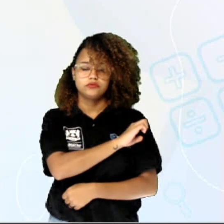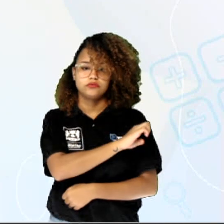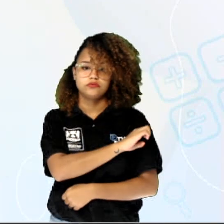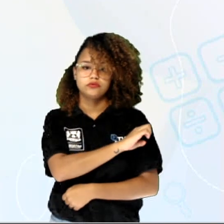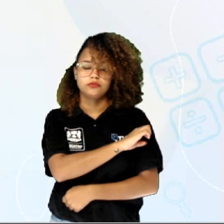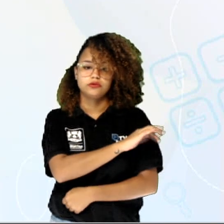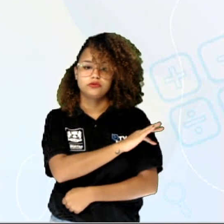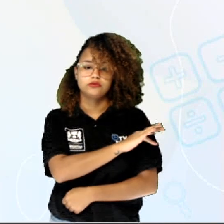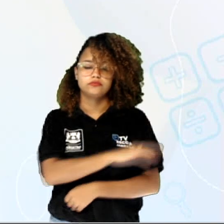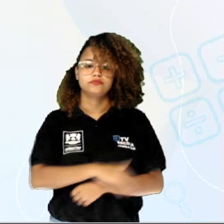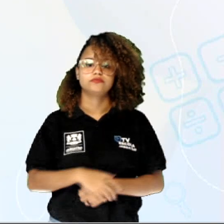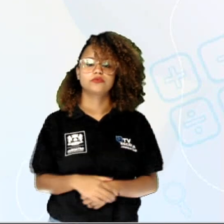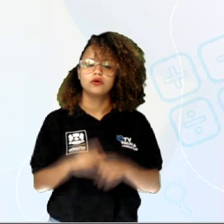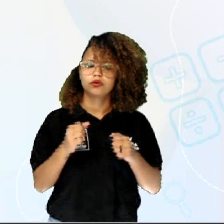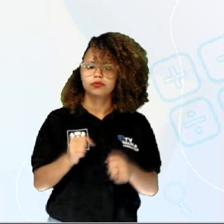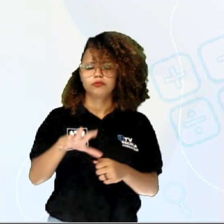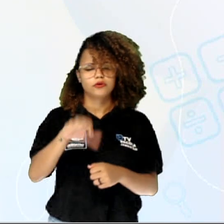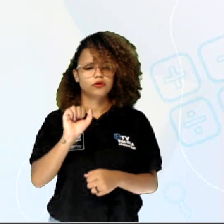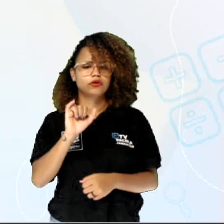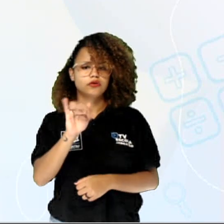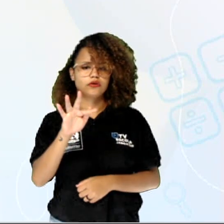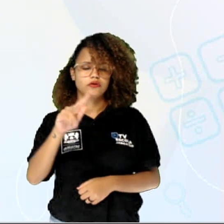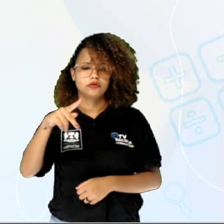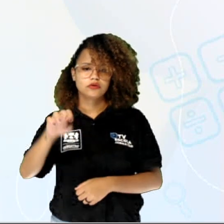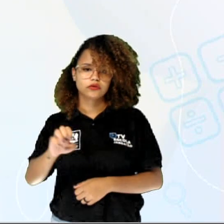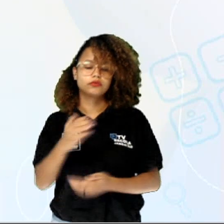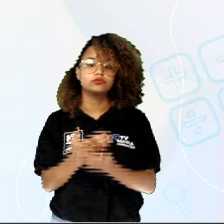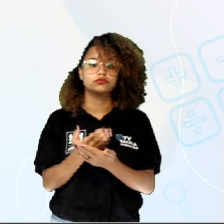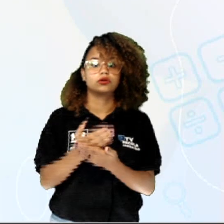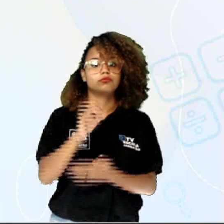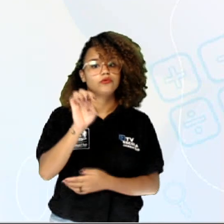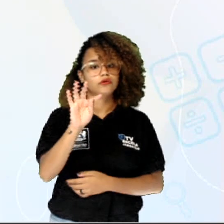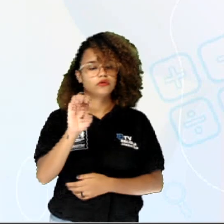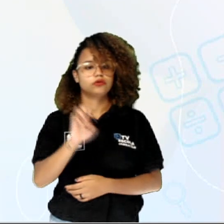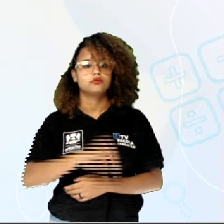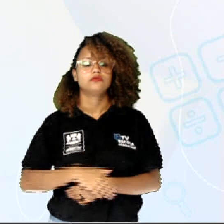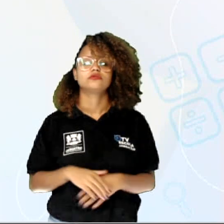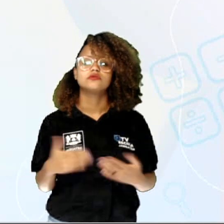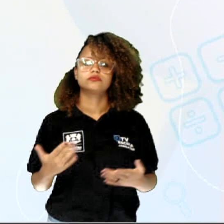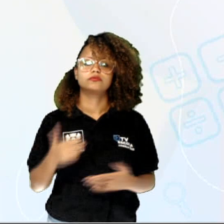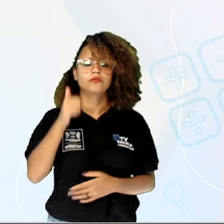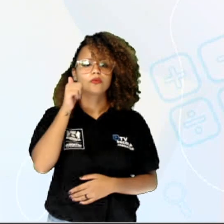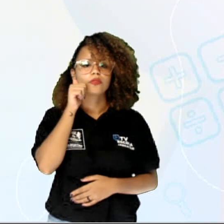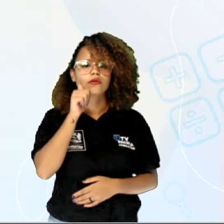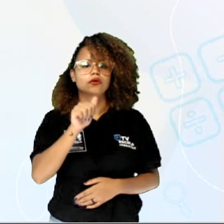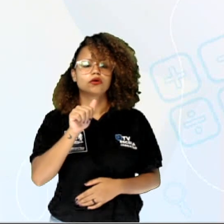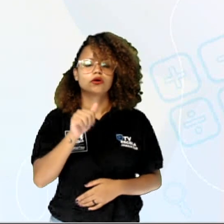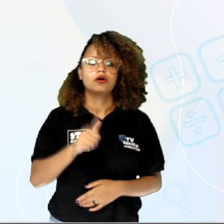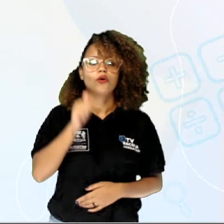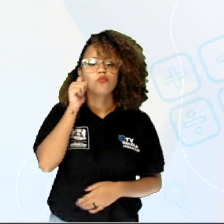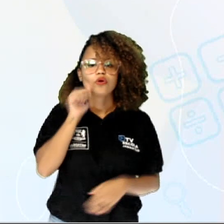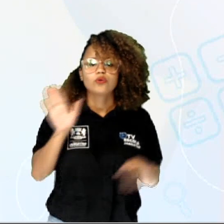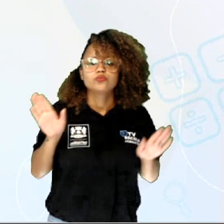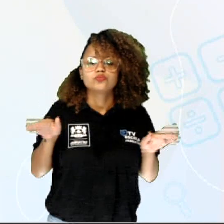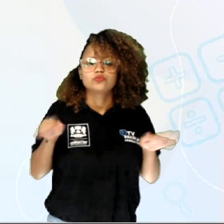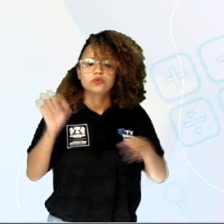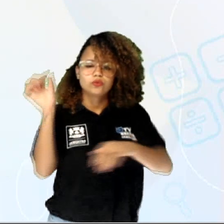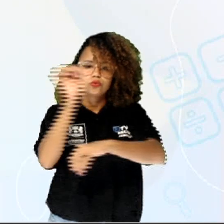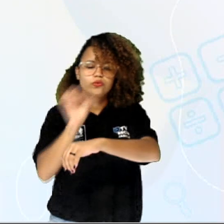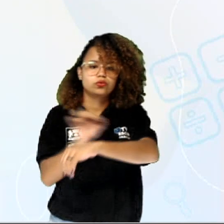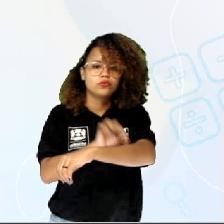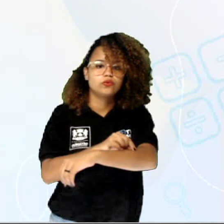bola. Vamos continuar. Questão 4. Essa questão caiu aí no vestibular do IFPE, que a gente sabe que não teve,